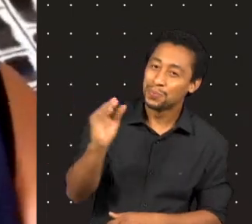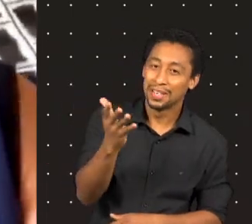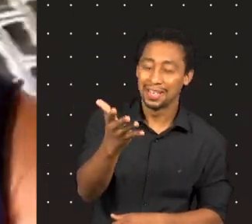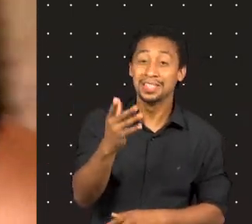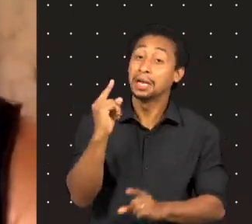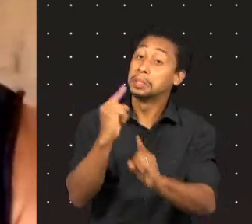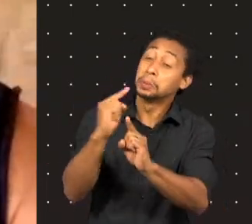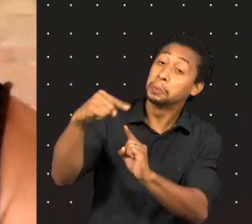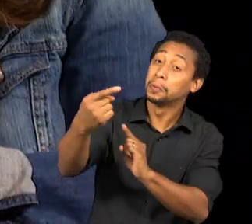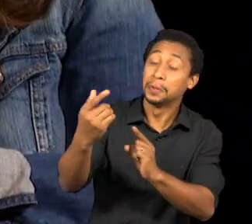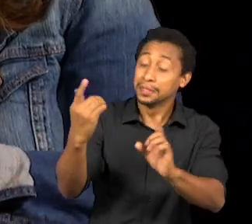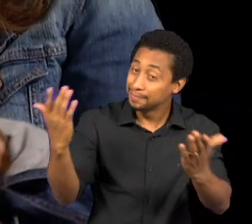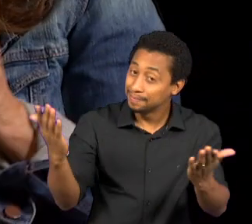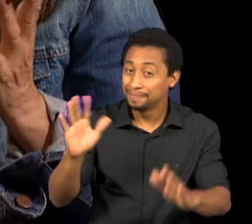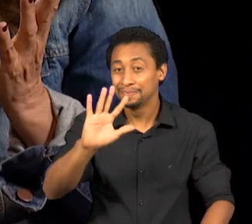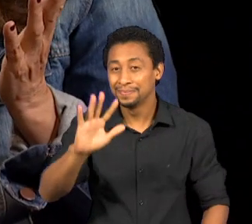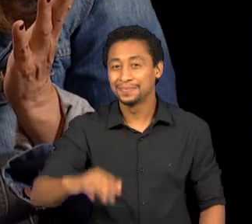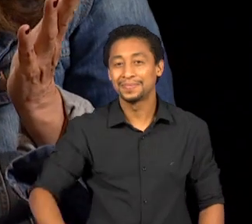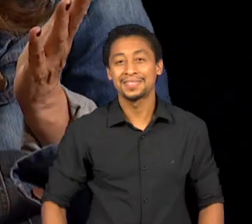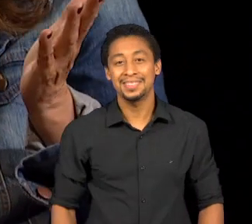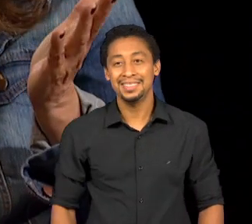de repente.